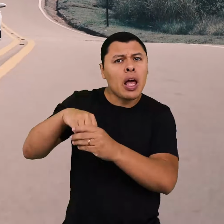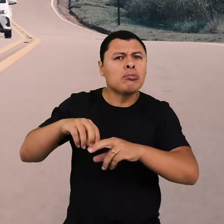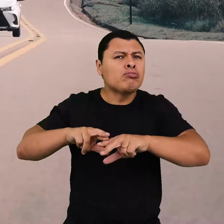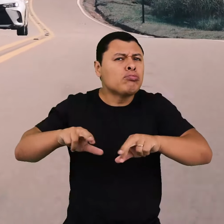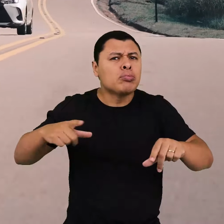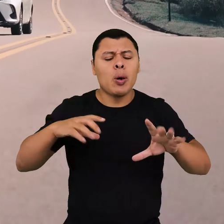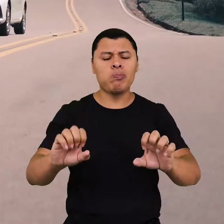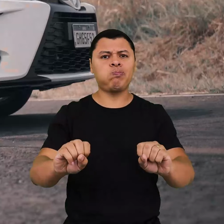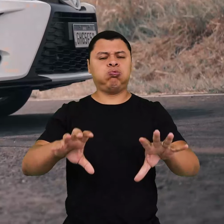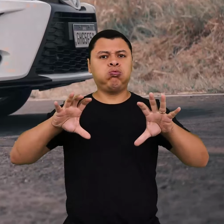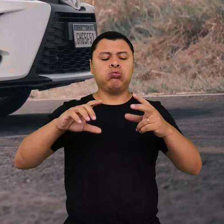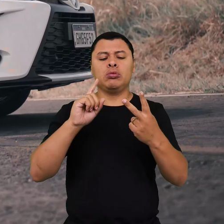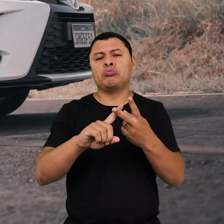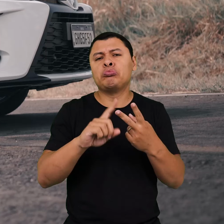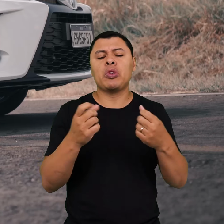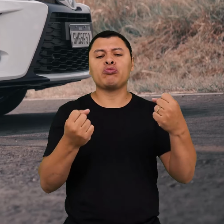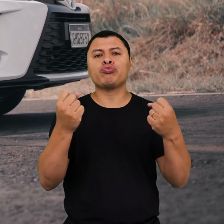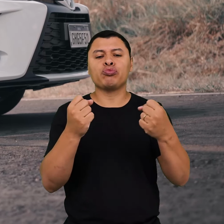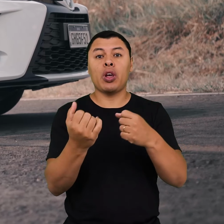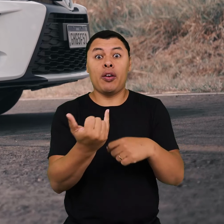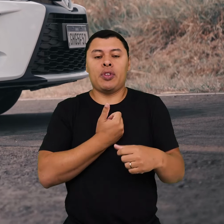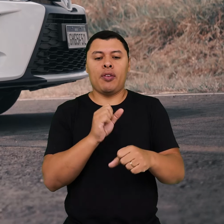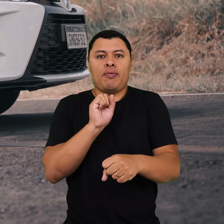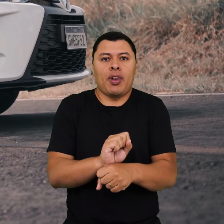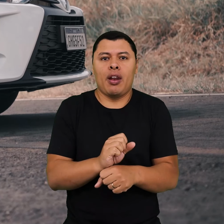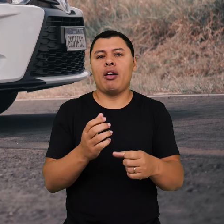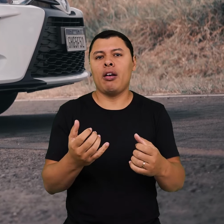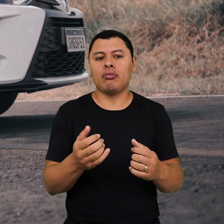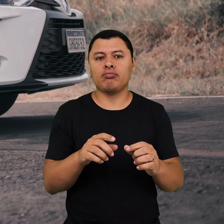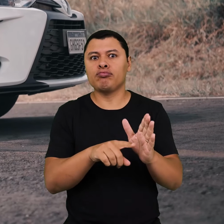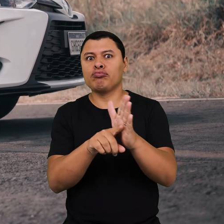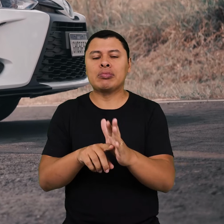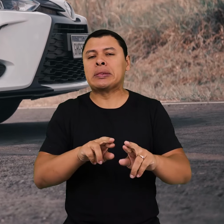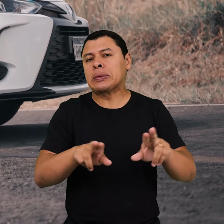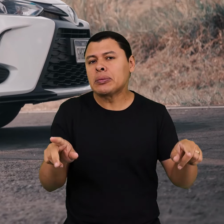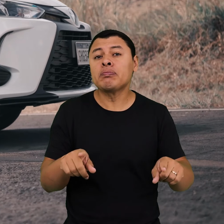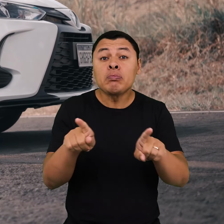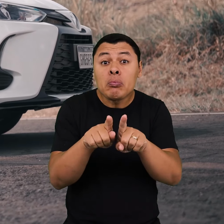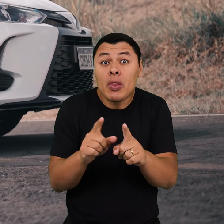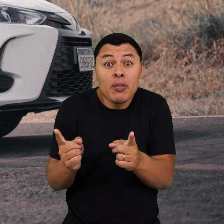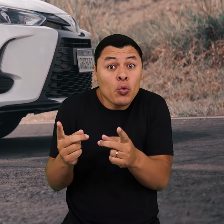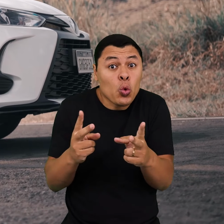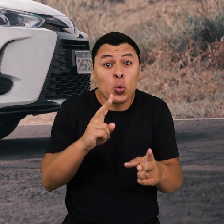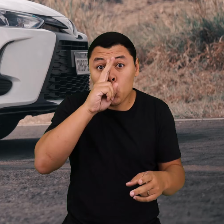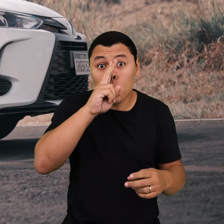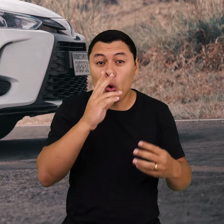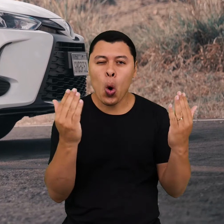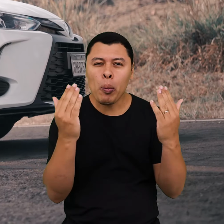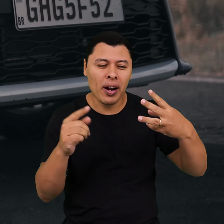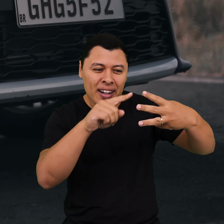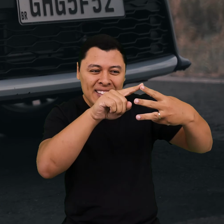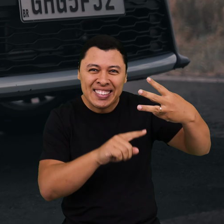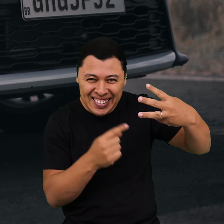frenagem emergencial semi-autônoma, e ele está quente no mercado, né? Ele apresenta o maior número de emplacamentos nesse ano entre esses rivais que eu